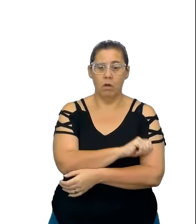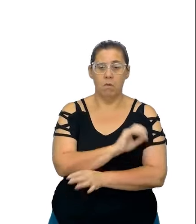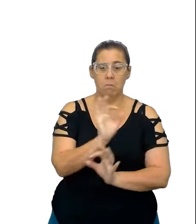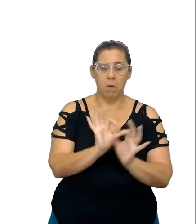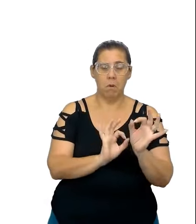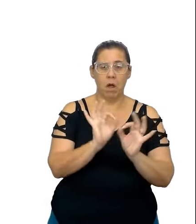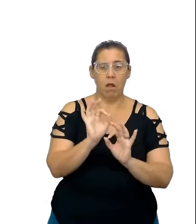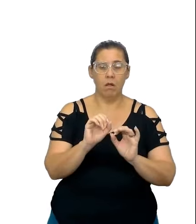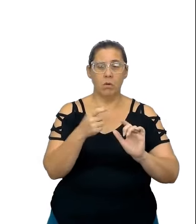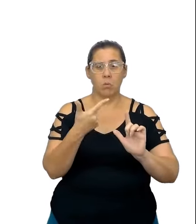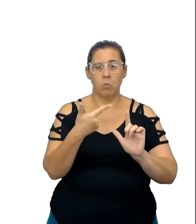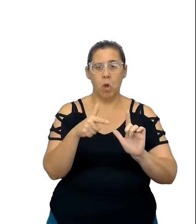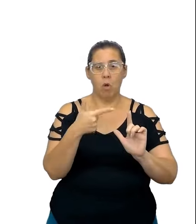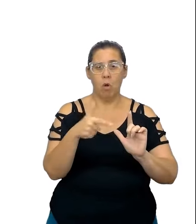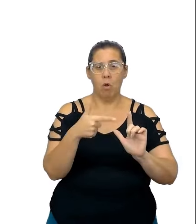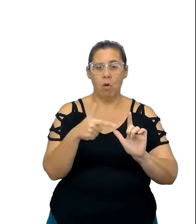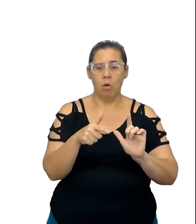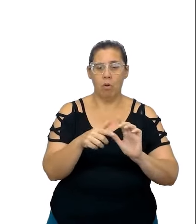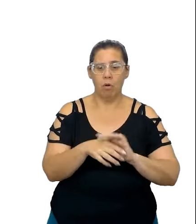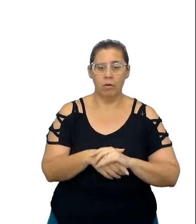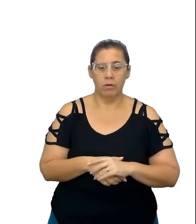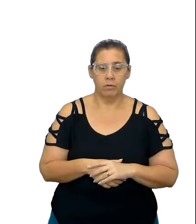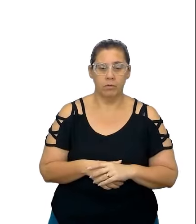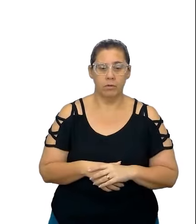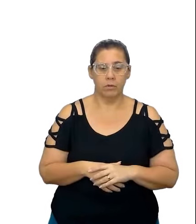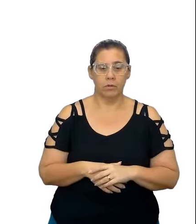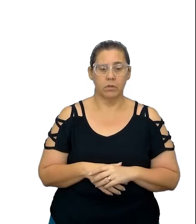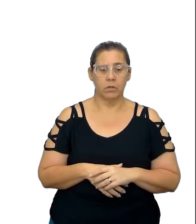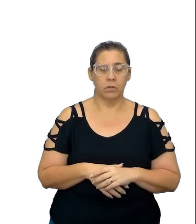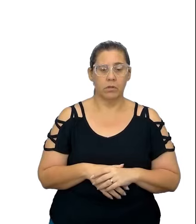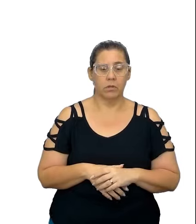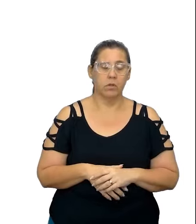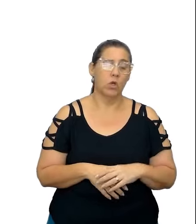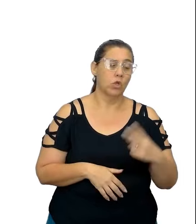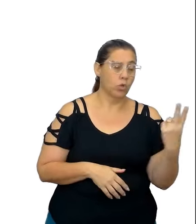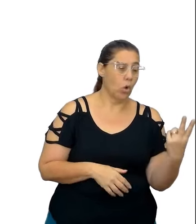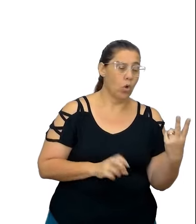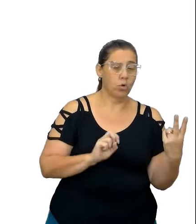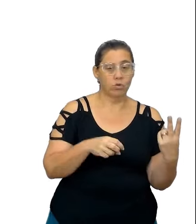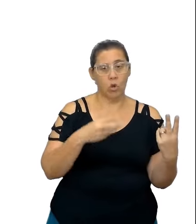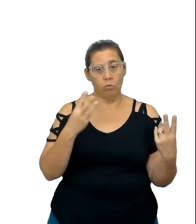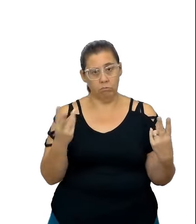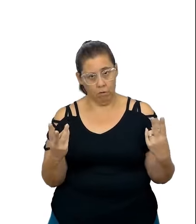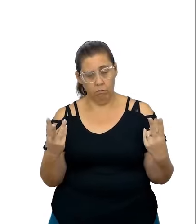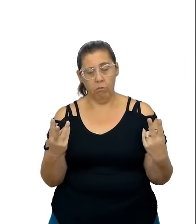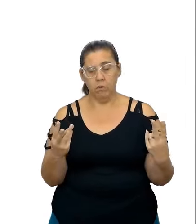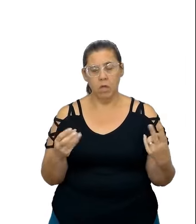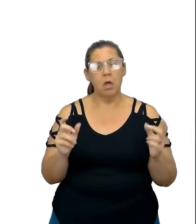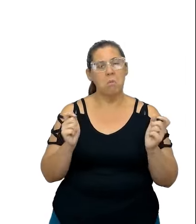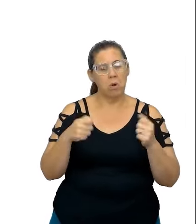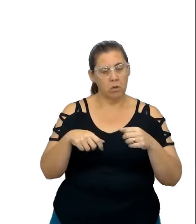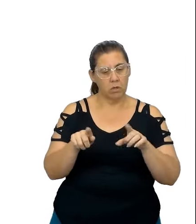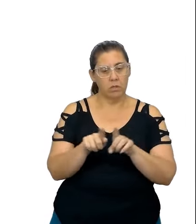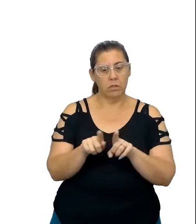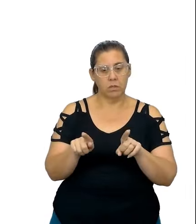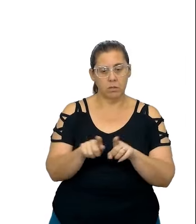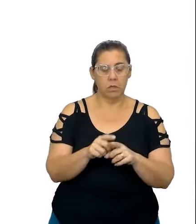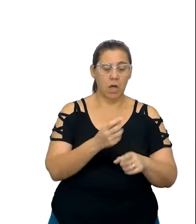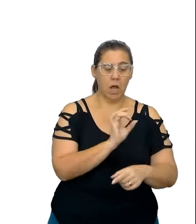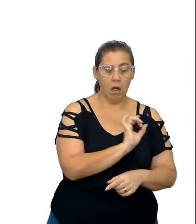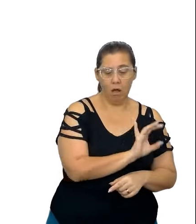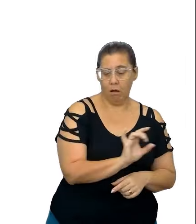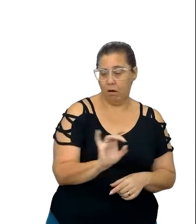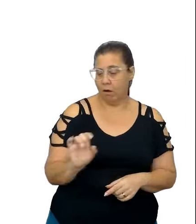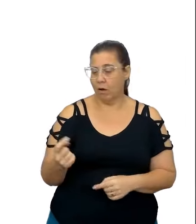produção sugere que eles sejam reunidos. A sugestão é par ou trio. É possível também trabalhar individualmente?